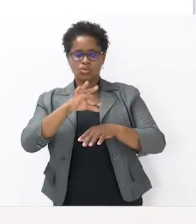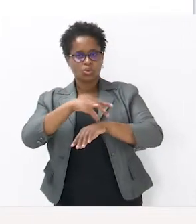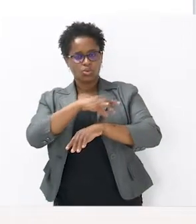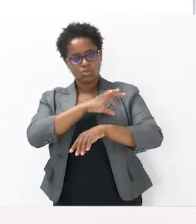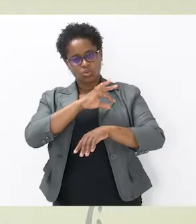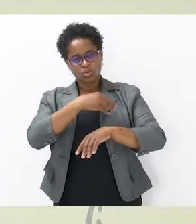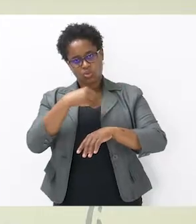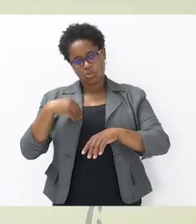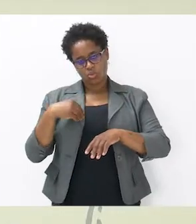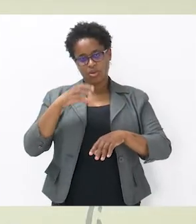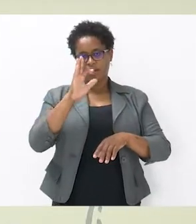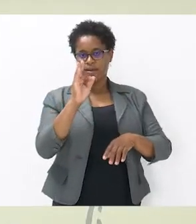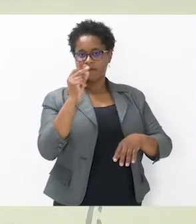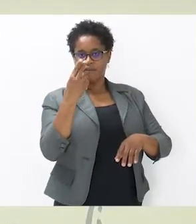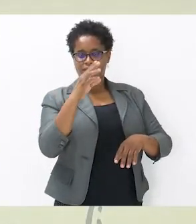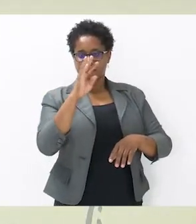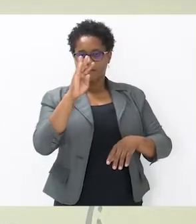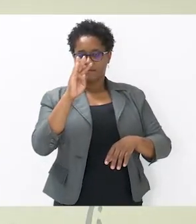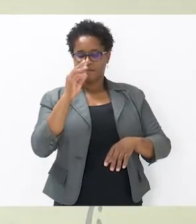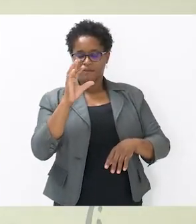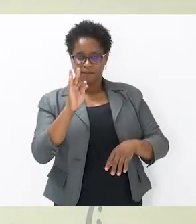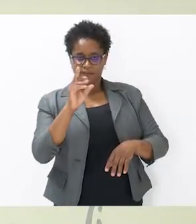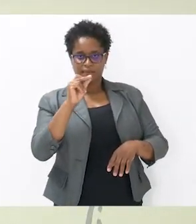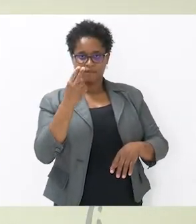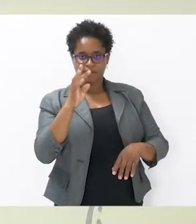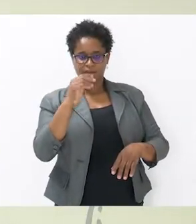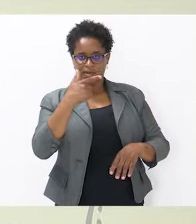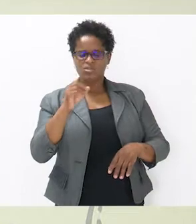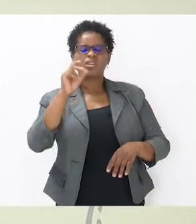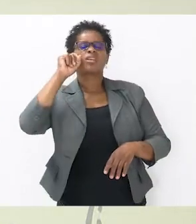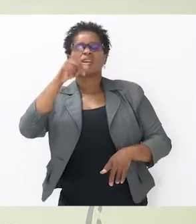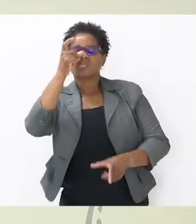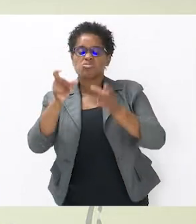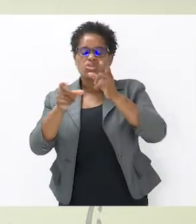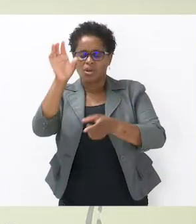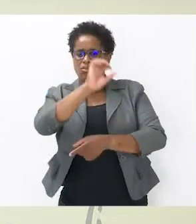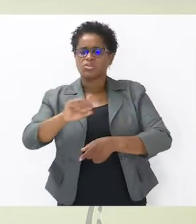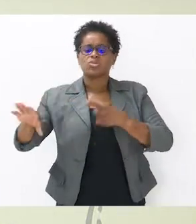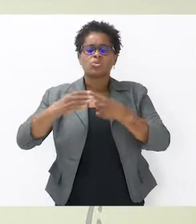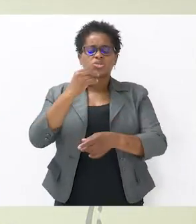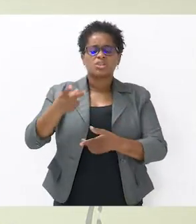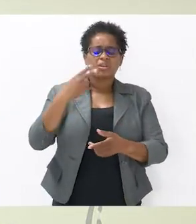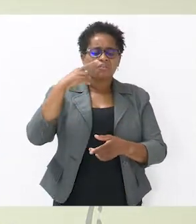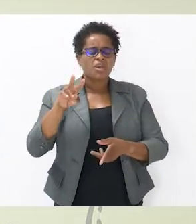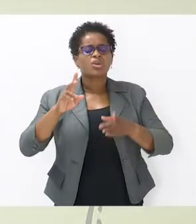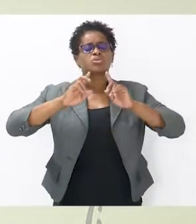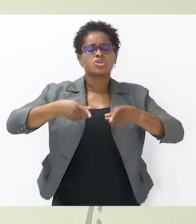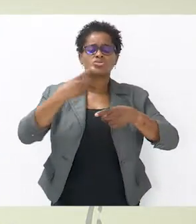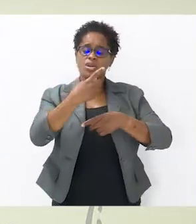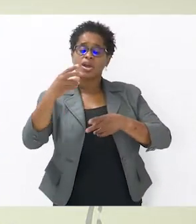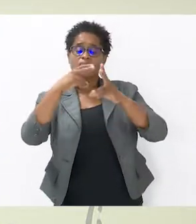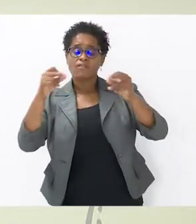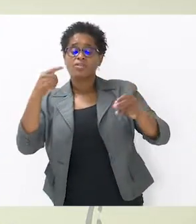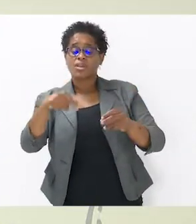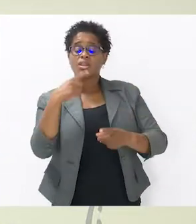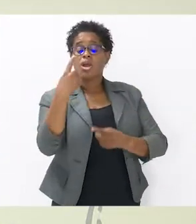Fausto. Quem são as personagens? Vocês conseguiram ver que logo no início de cada frase nós tínhamos ali alguns